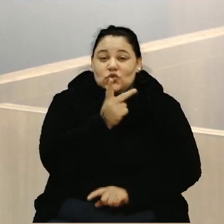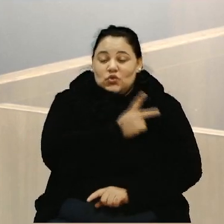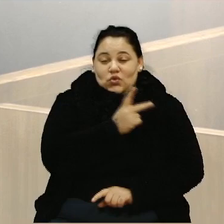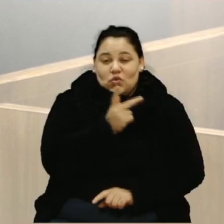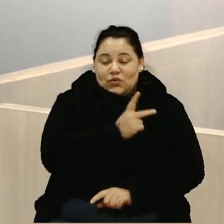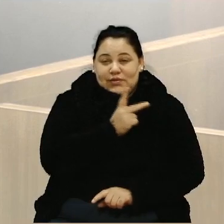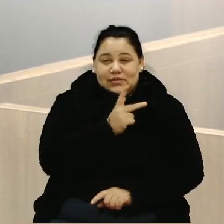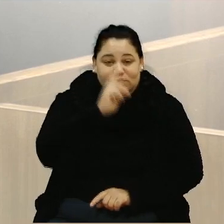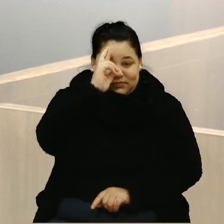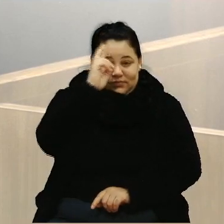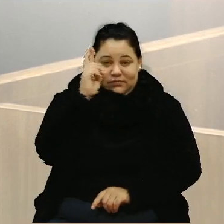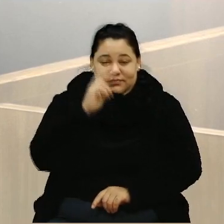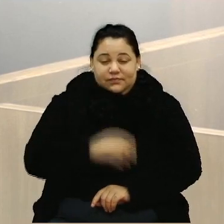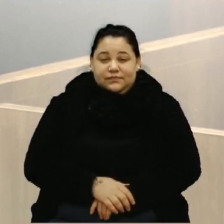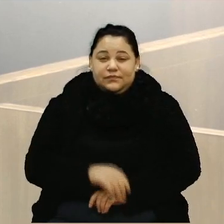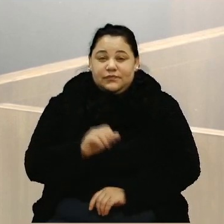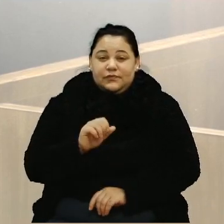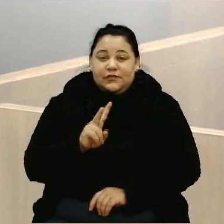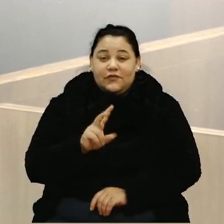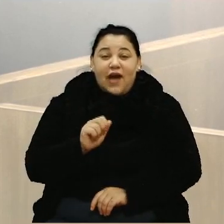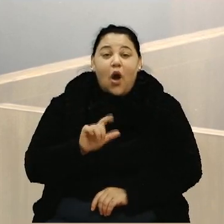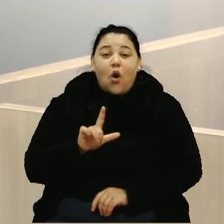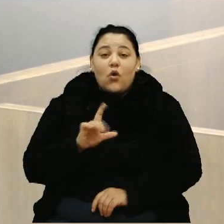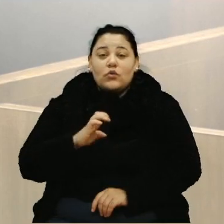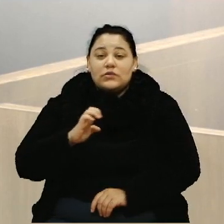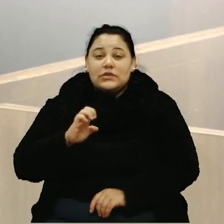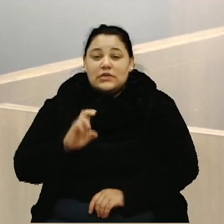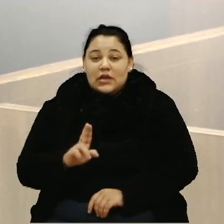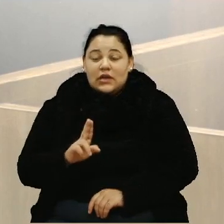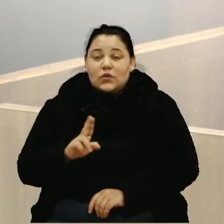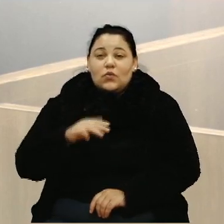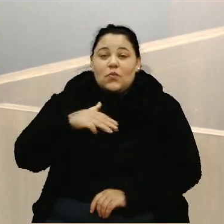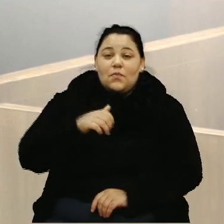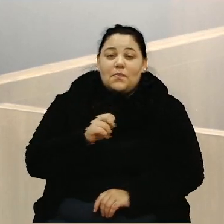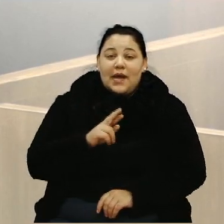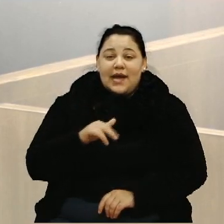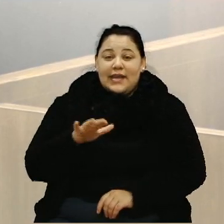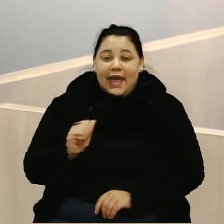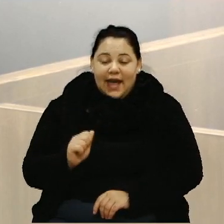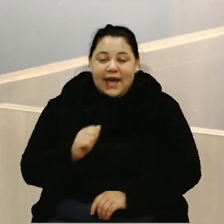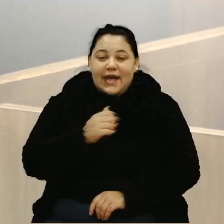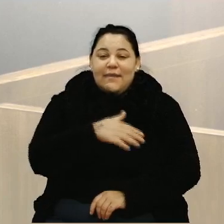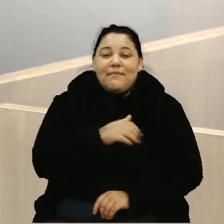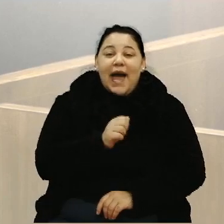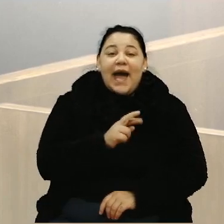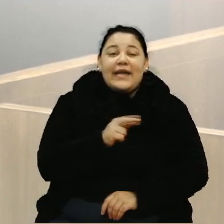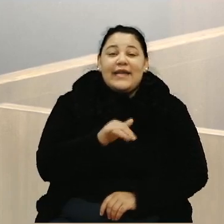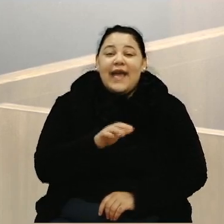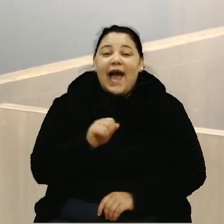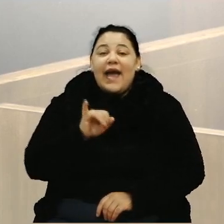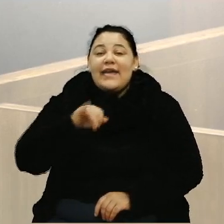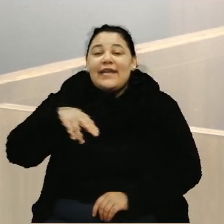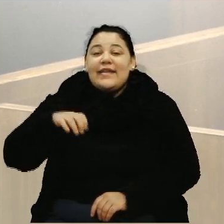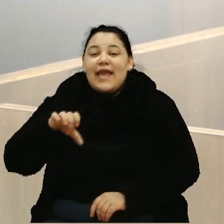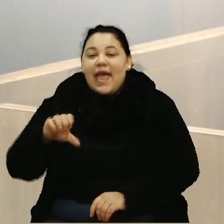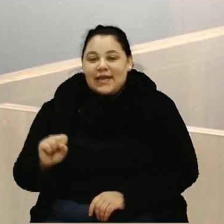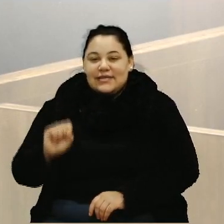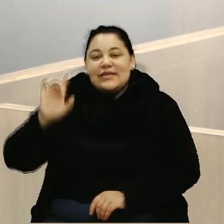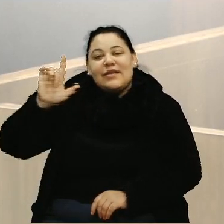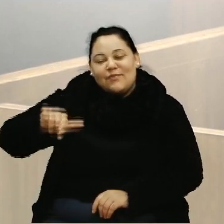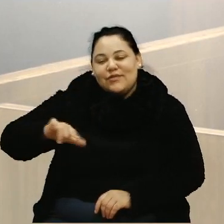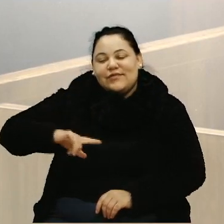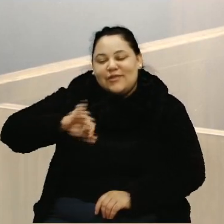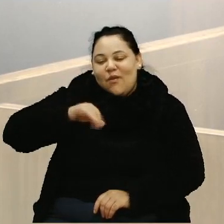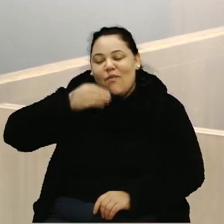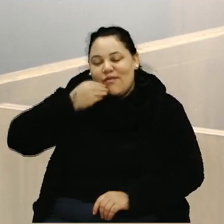e Maria de Fátima, e principalmente a Maria Inês, que não está aqui conosco neste momento, mas com certeza depois terão a oportunidade de passar